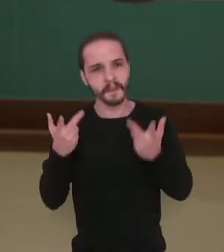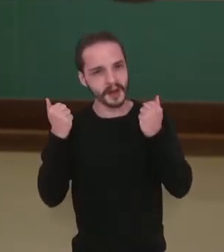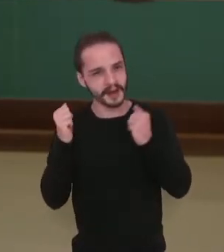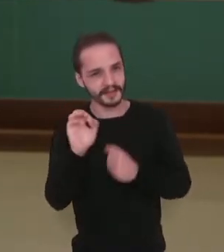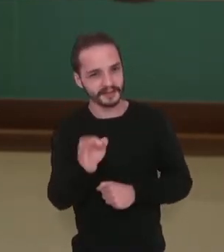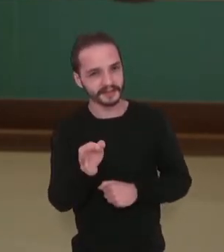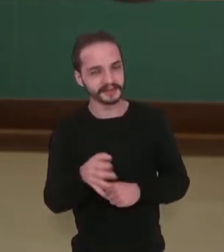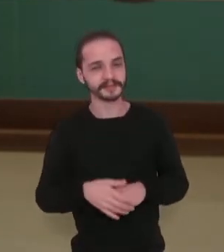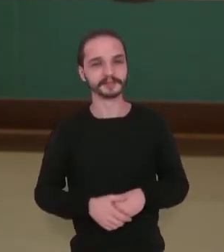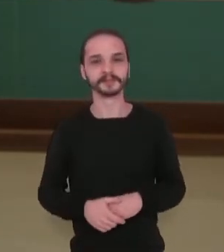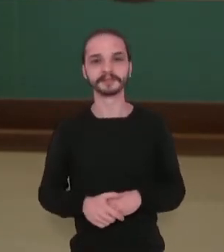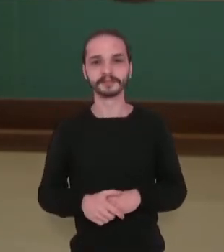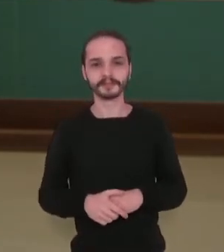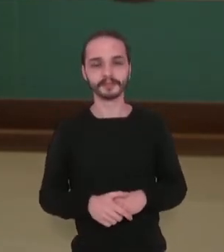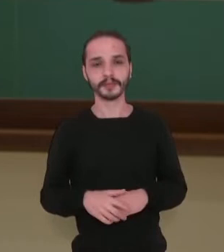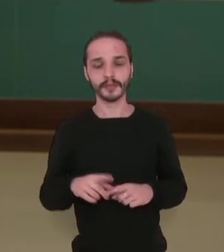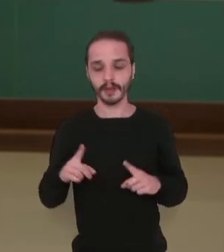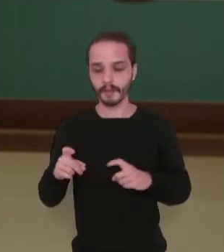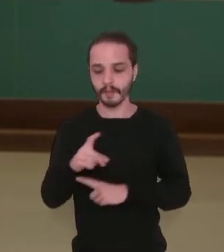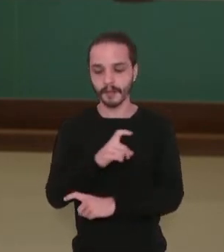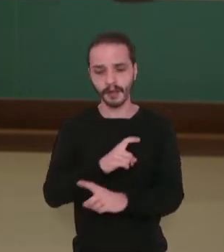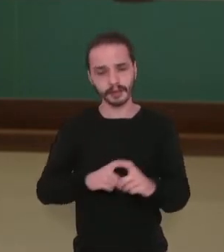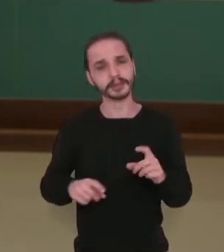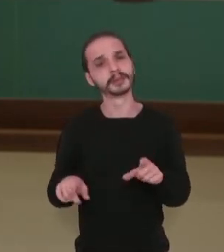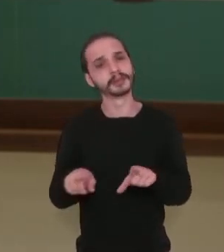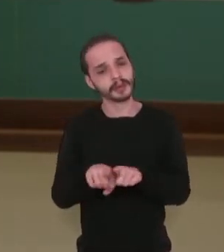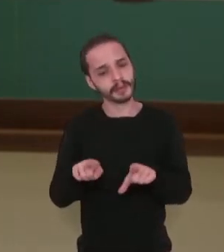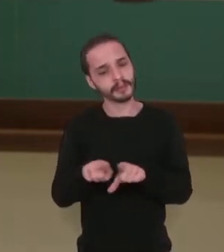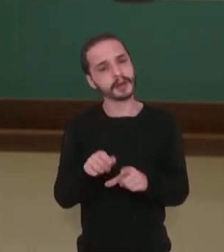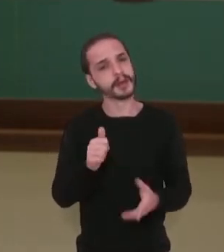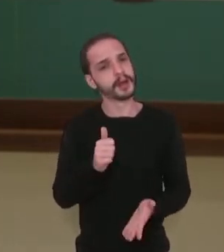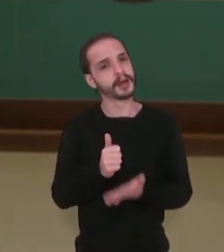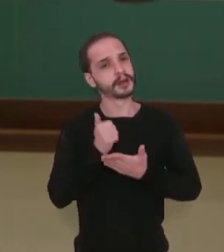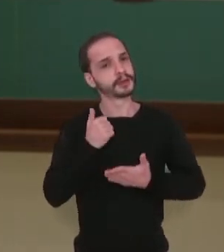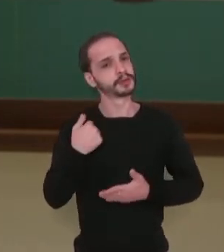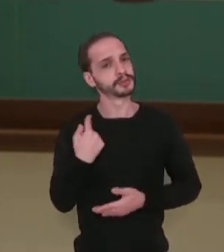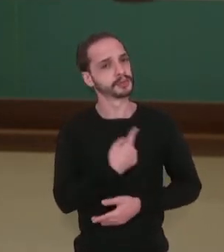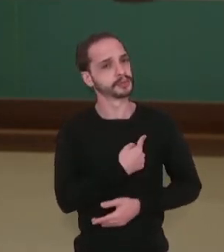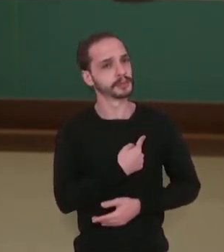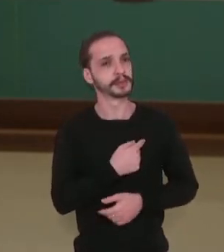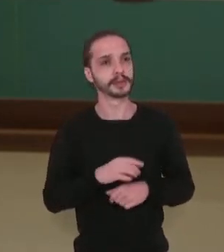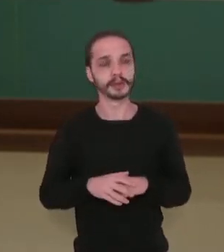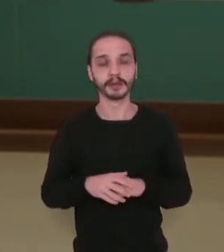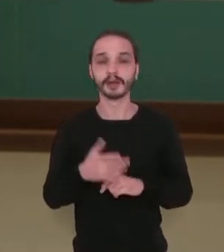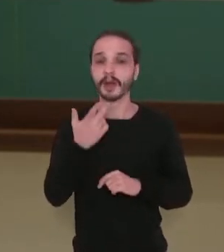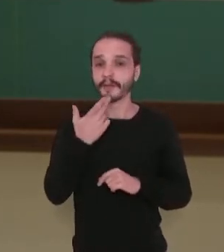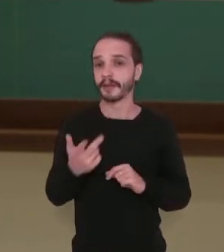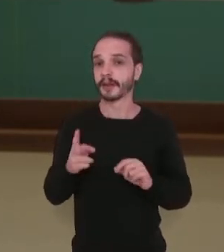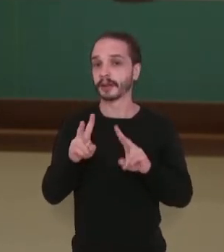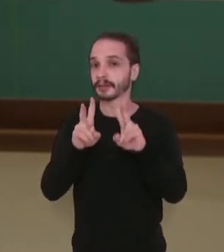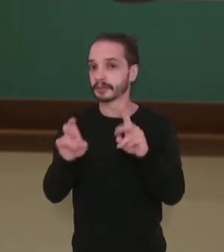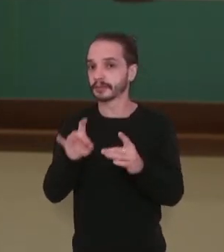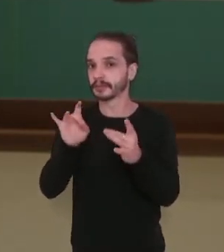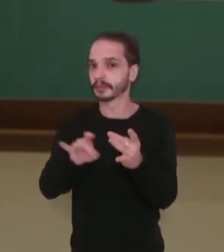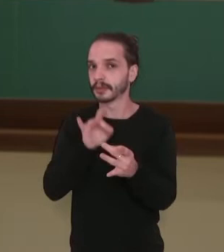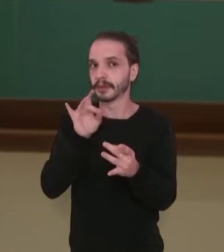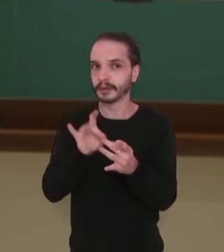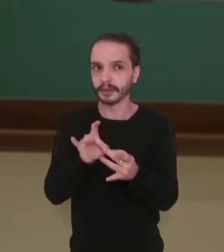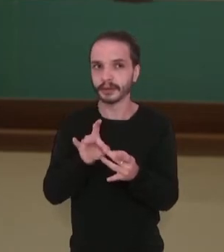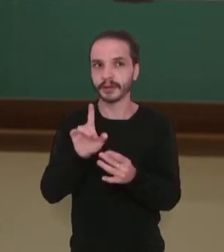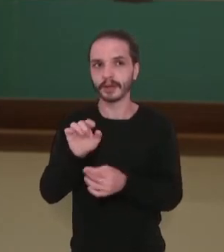né? Estes micro-organismos também colaboram conosco. E aqui, falando especificamente, a